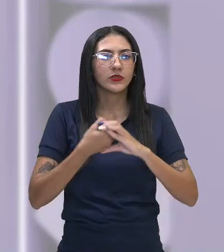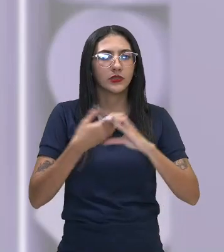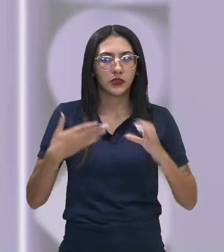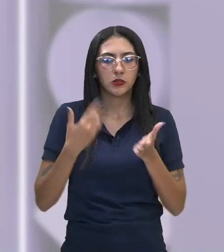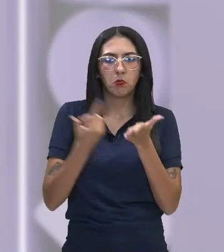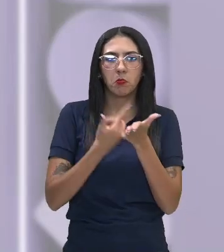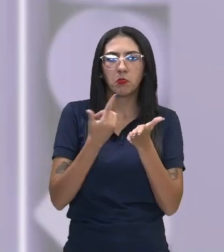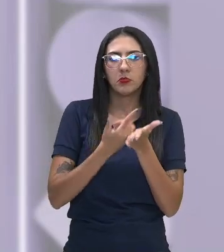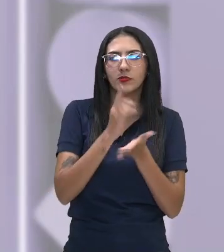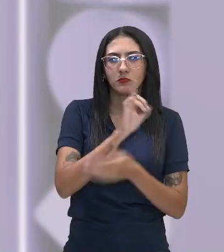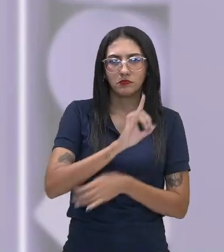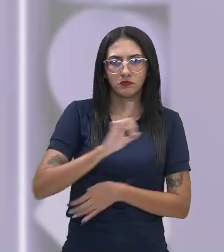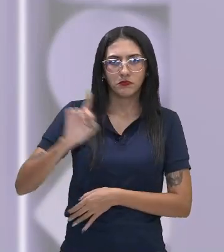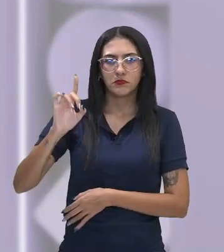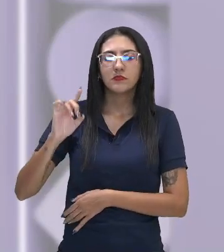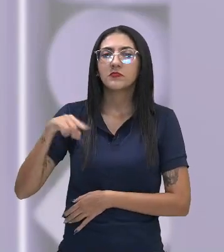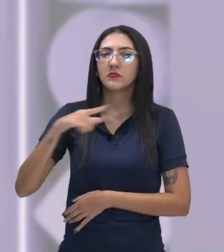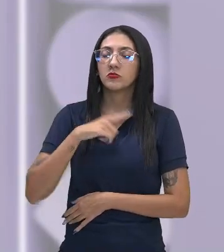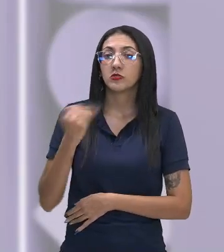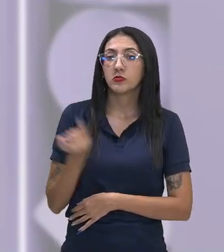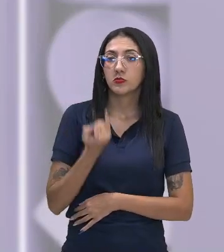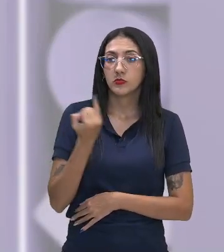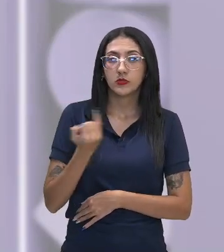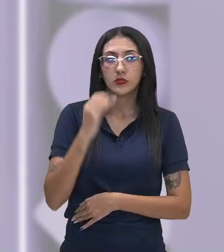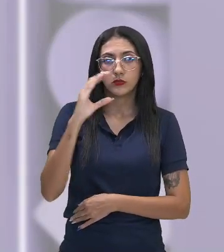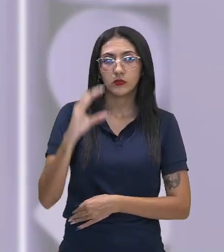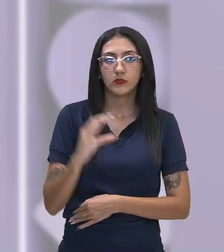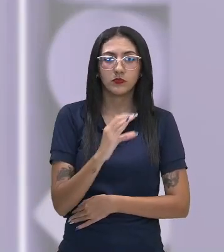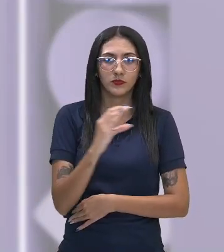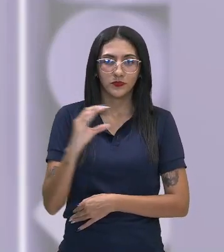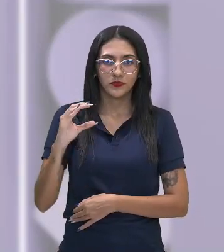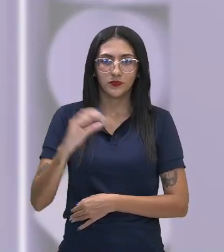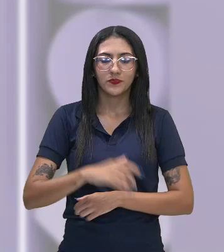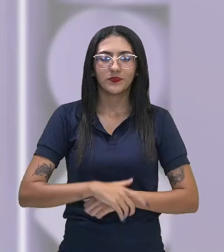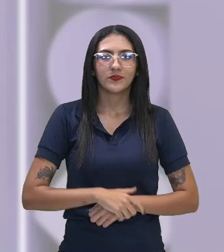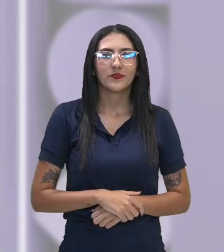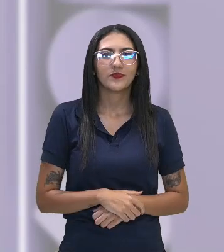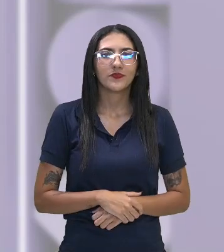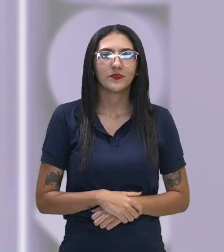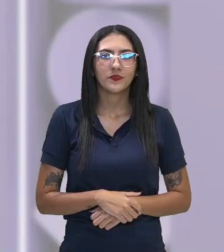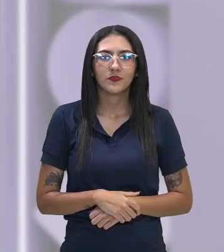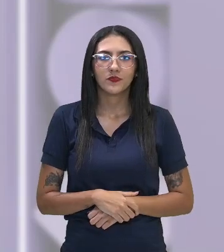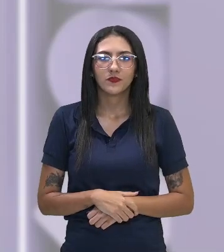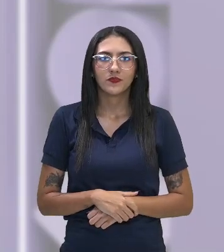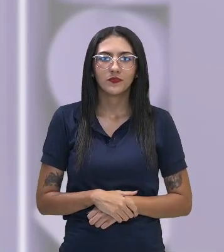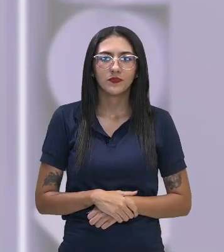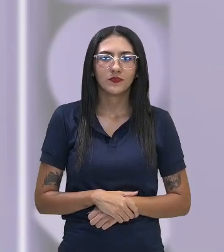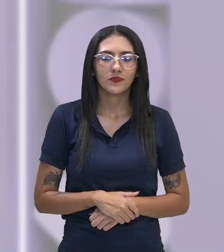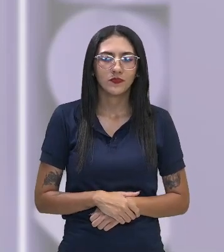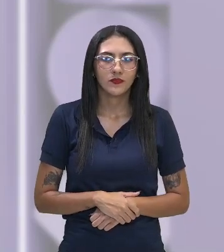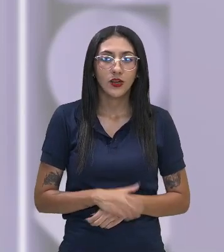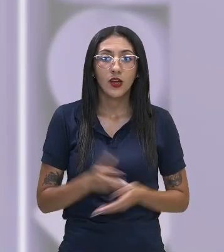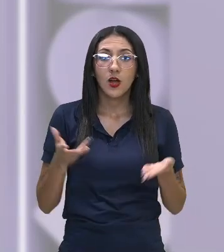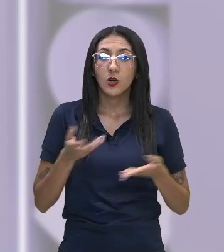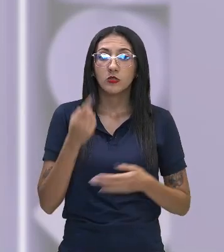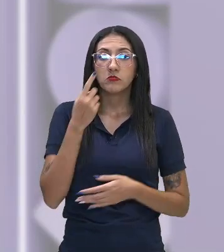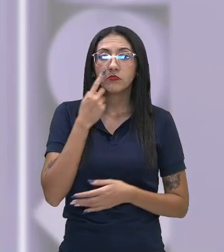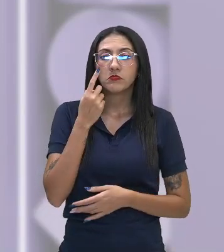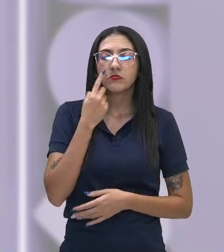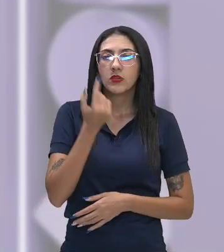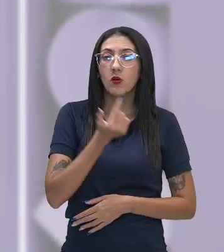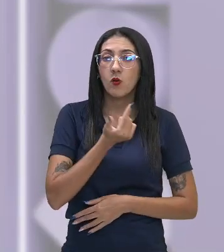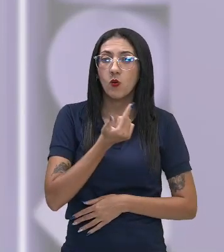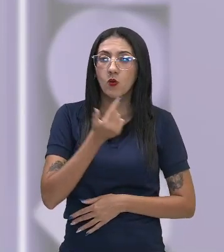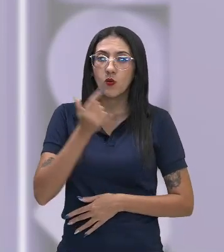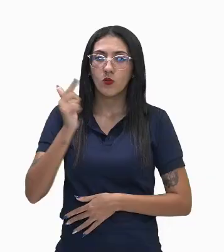o escrito sagrado do cristianismo. Agora vamos para um outro escrito sagrado de uma outra grande